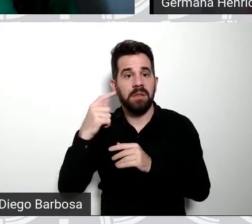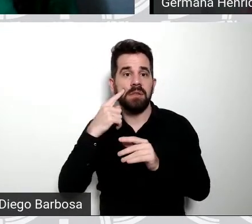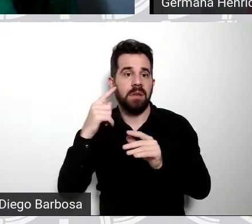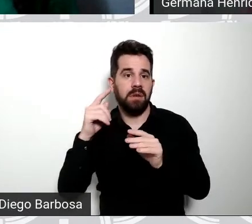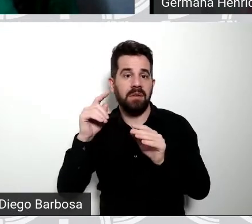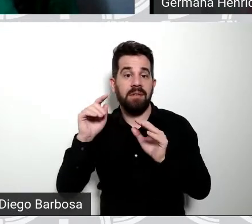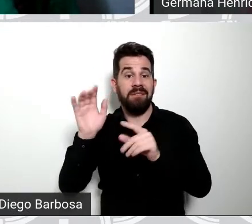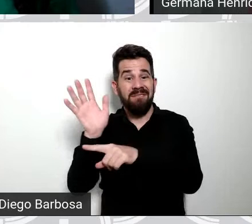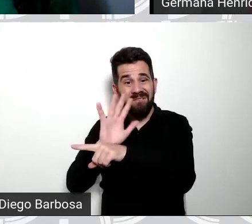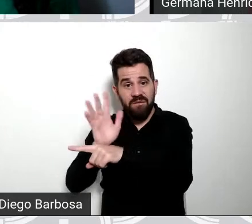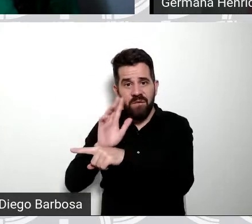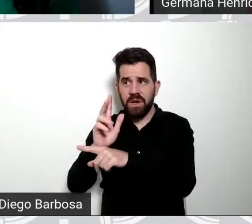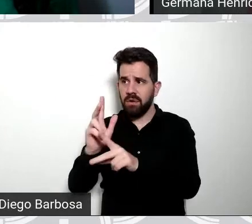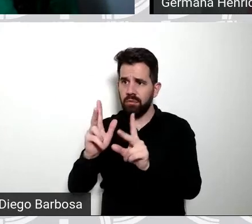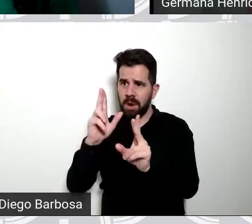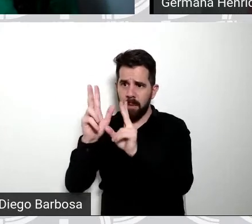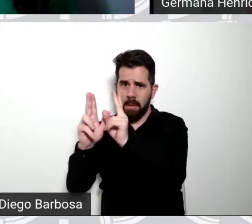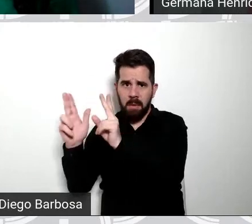disponibilizá-los, né.